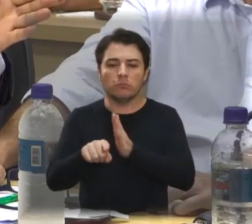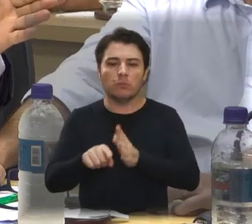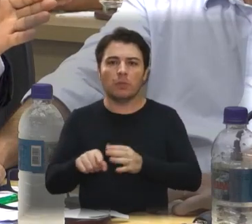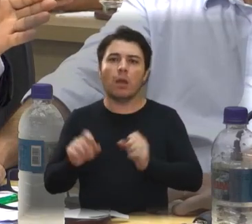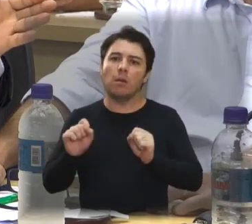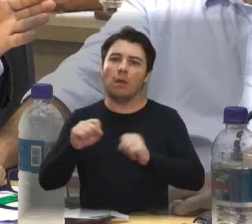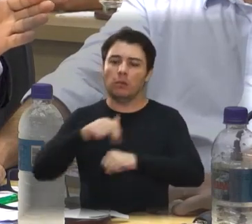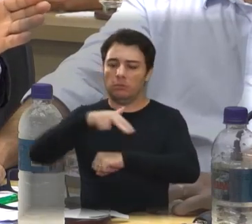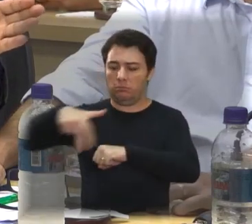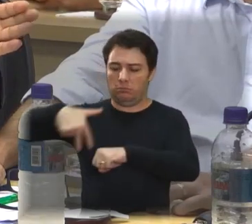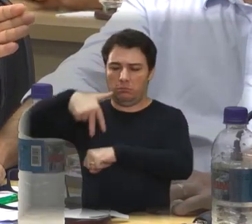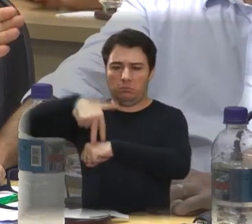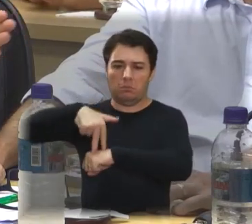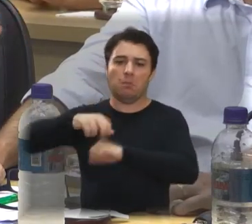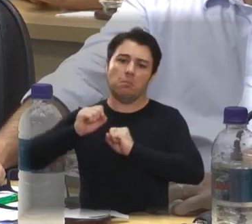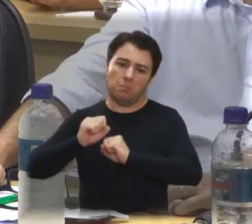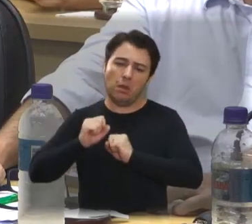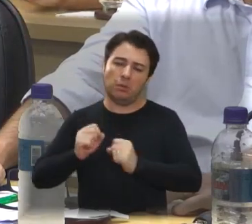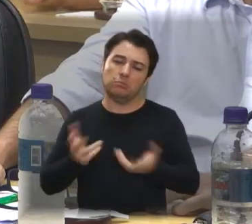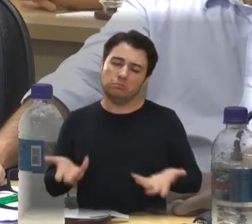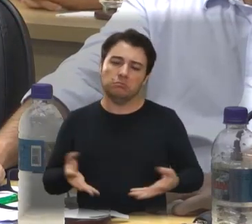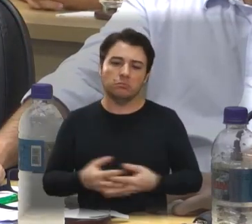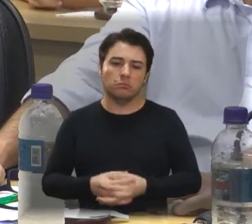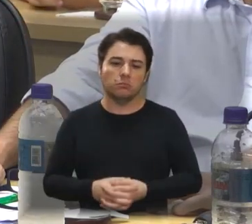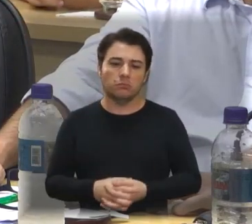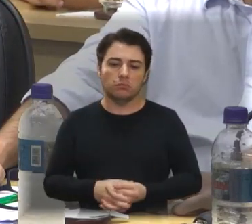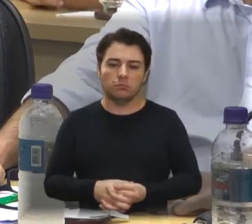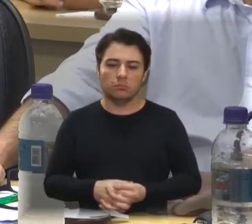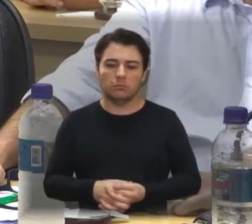Elsa aqui o A Tribuna